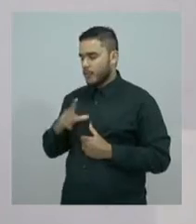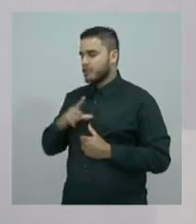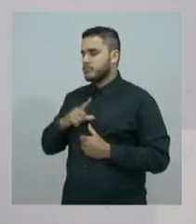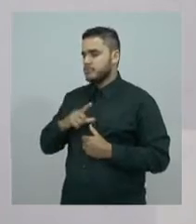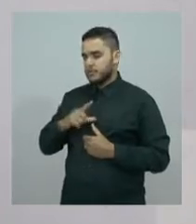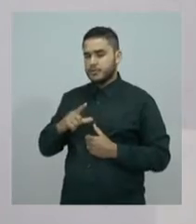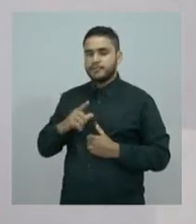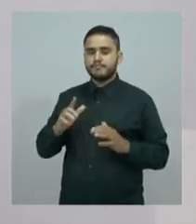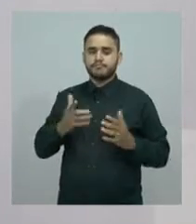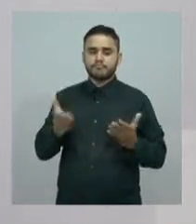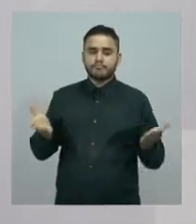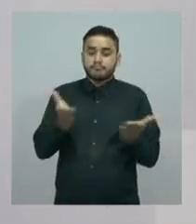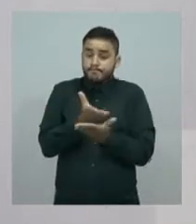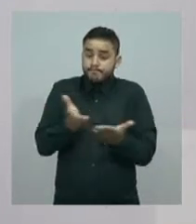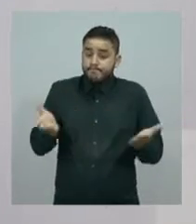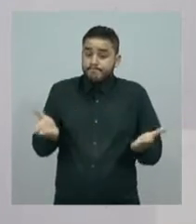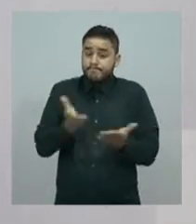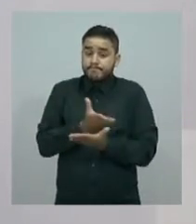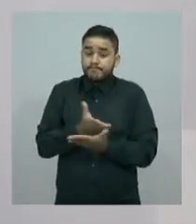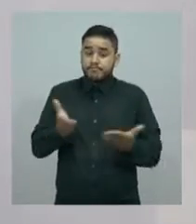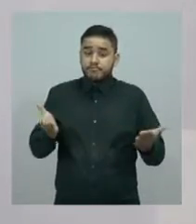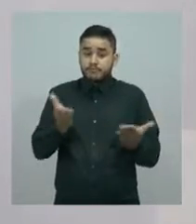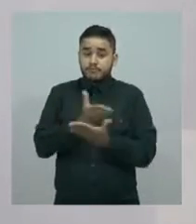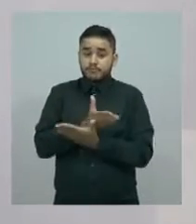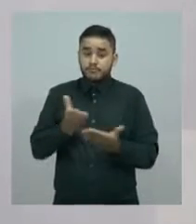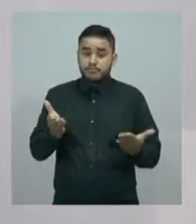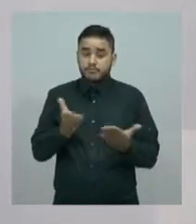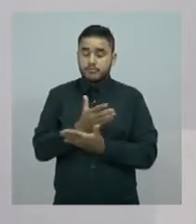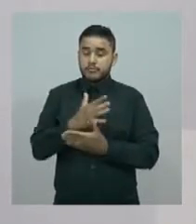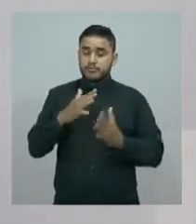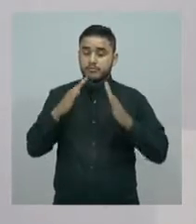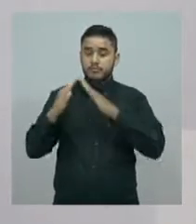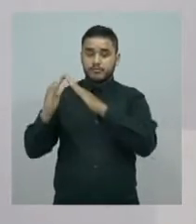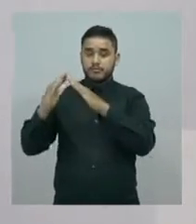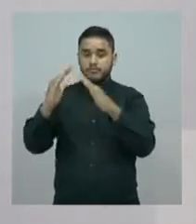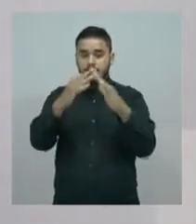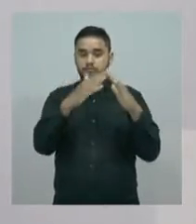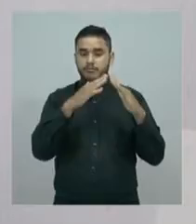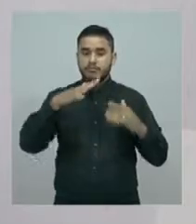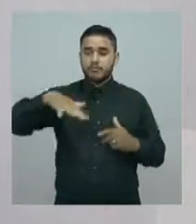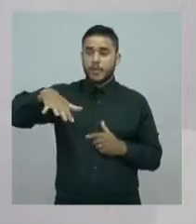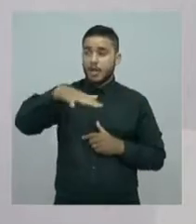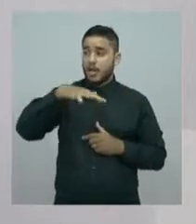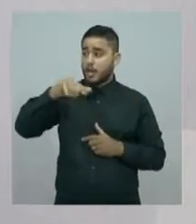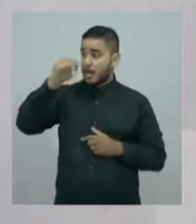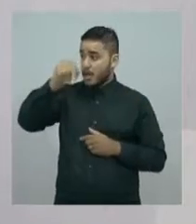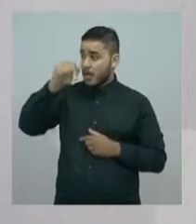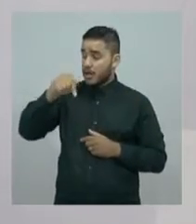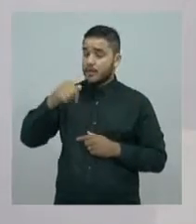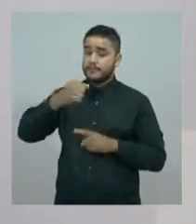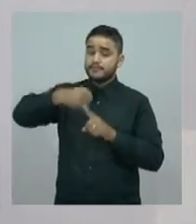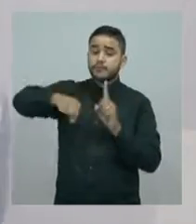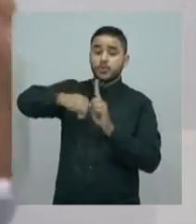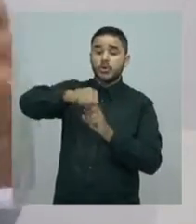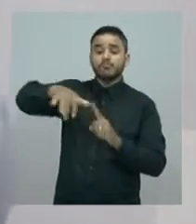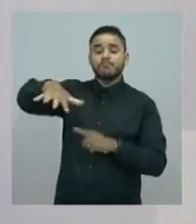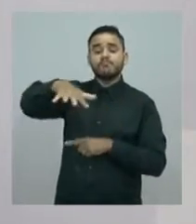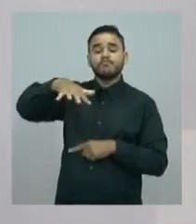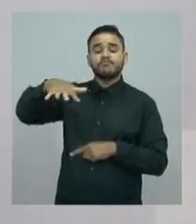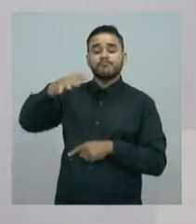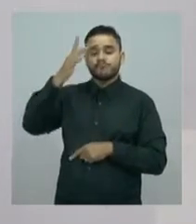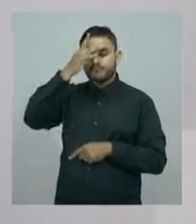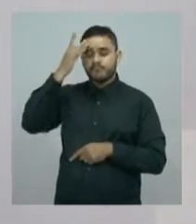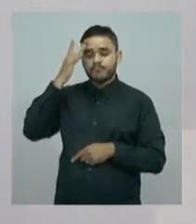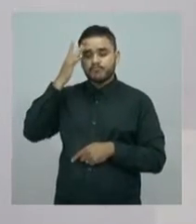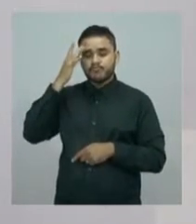Nós estamos falando aqui da mediação comunitária. Tá certo. Esse nosso programa é a mediação comunitária, aquela mediação